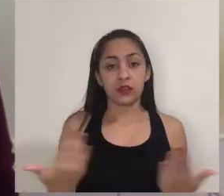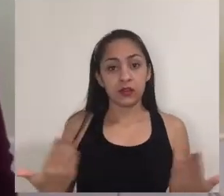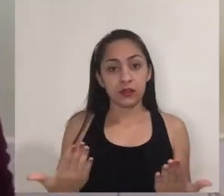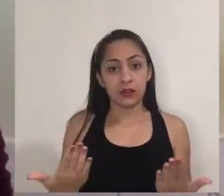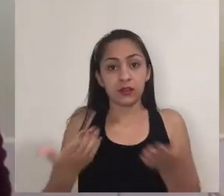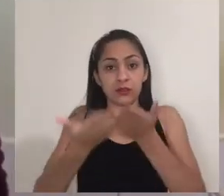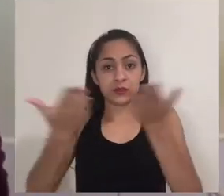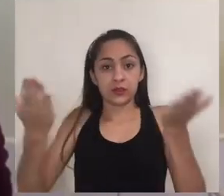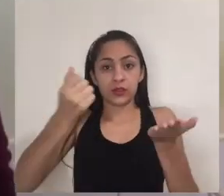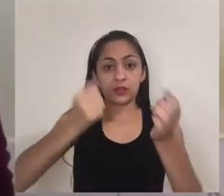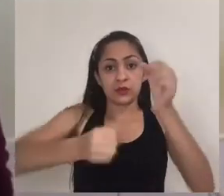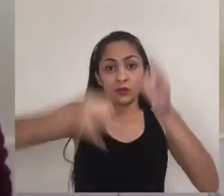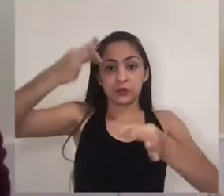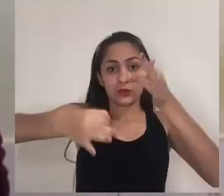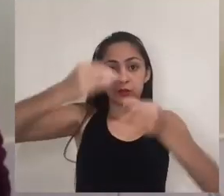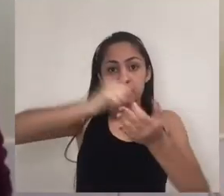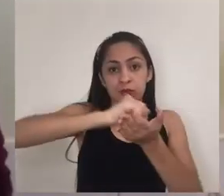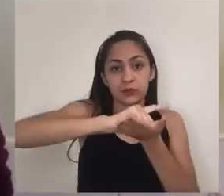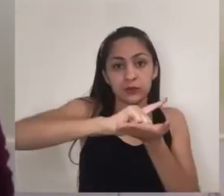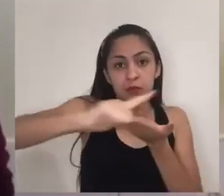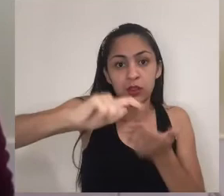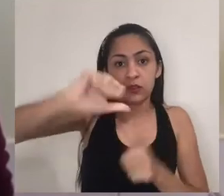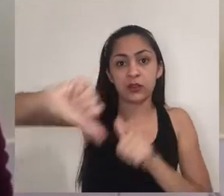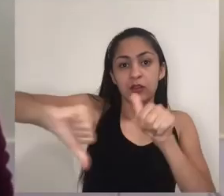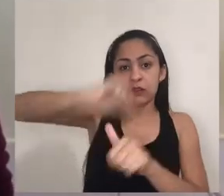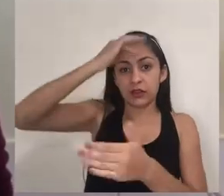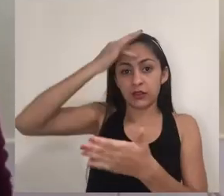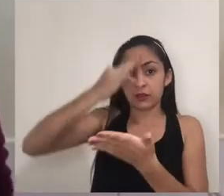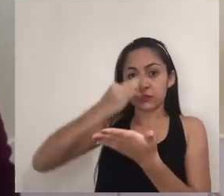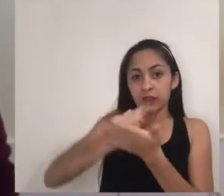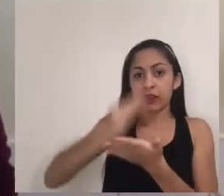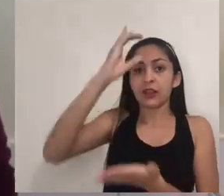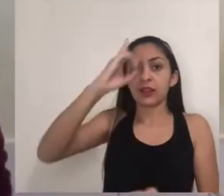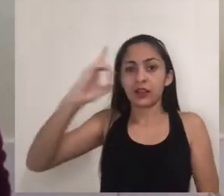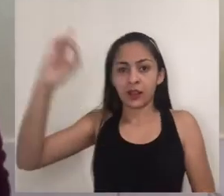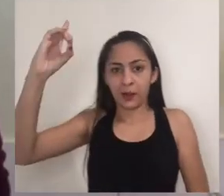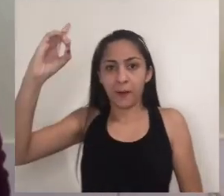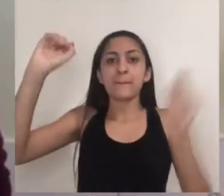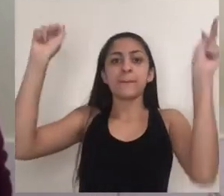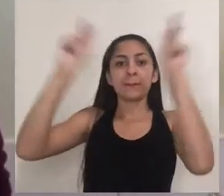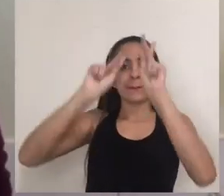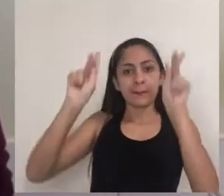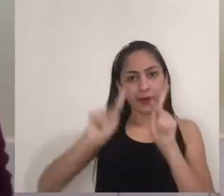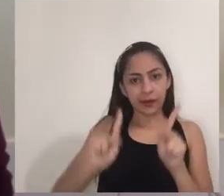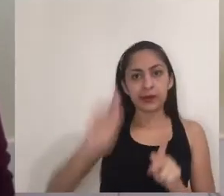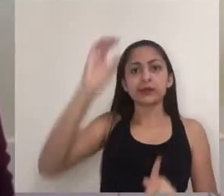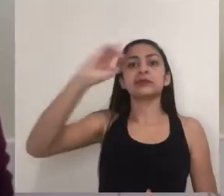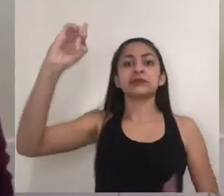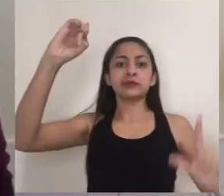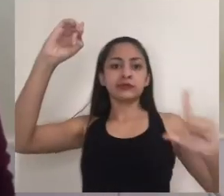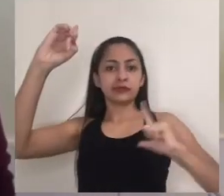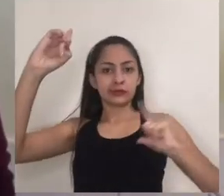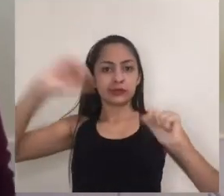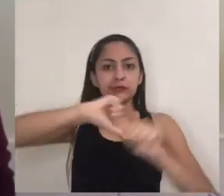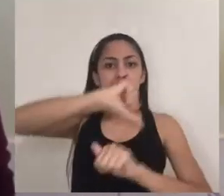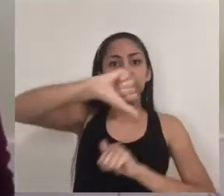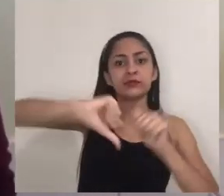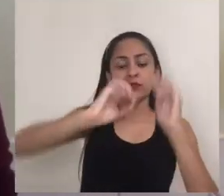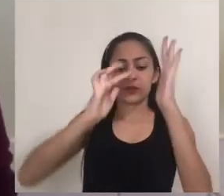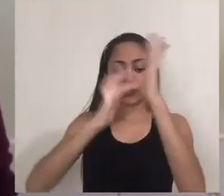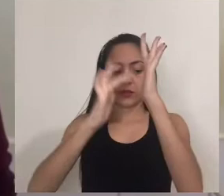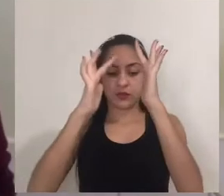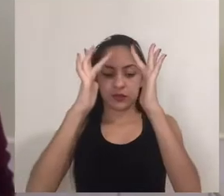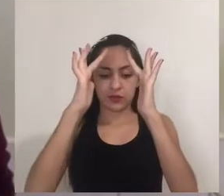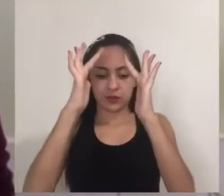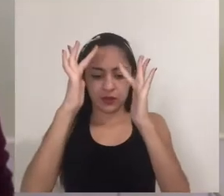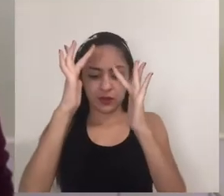Senhor. Justificados, pois, mediante a fé, temos paz com Deus por meio de nosso Senhor Jesus Cristo, por